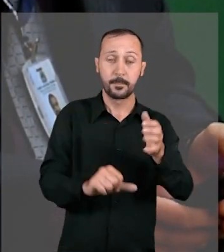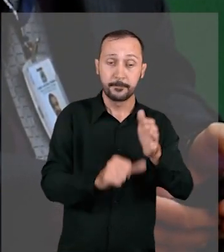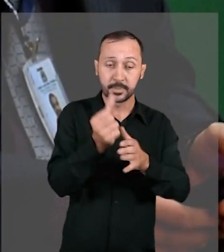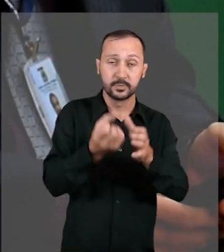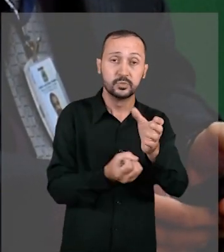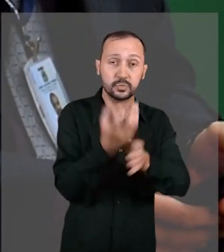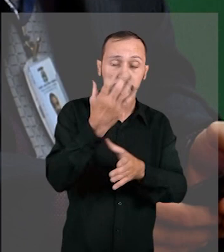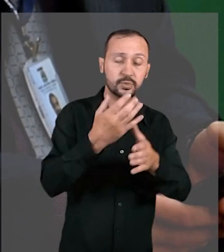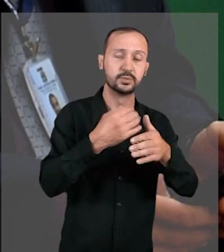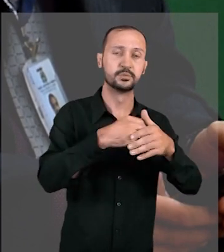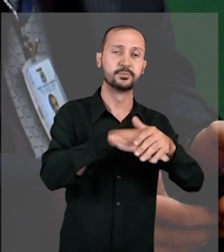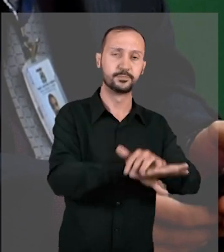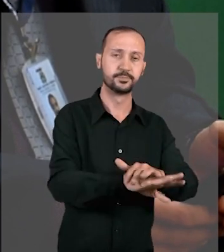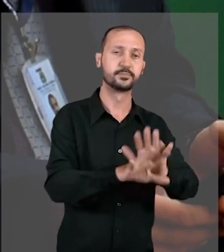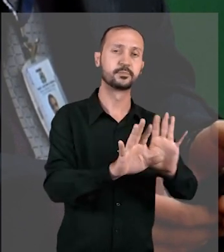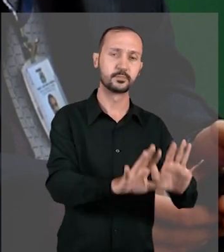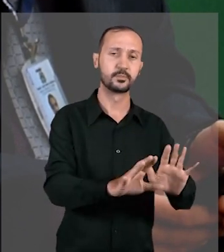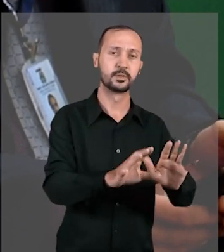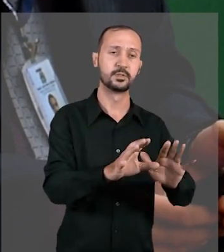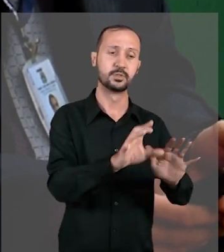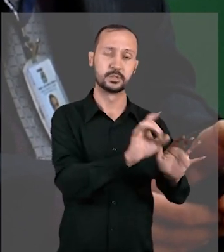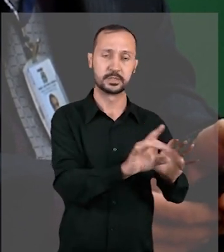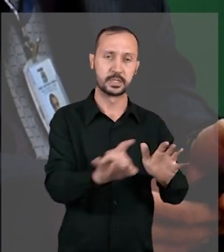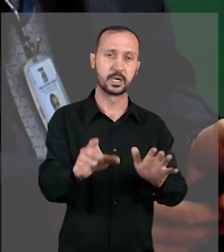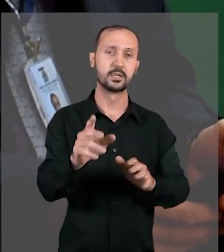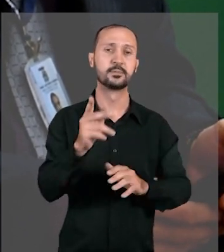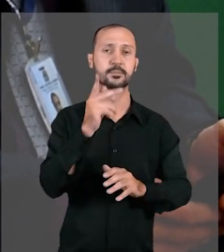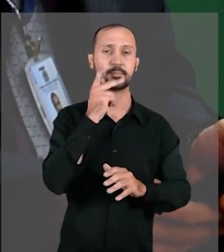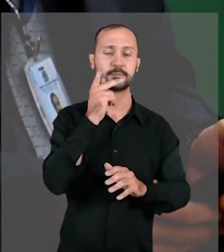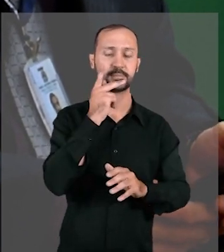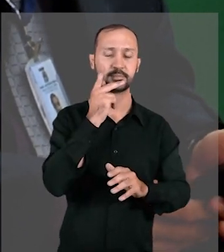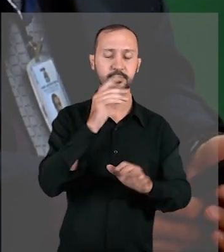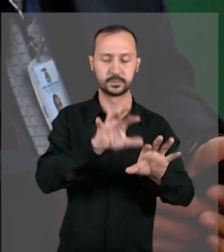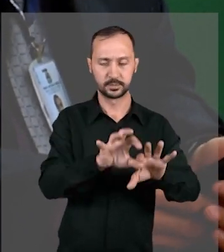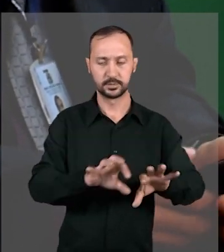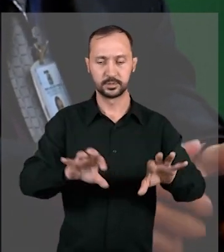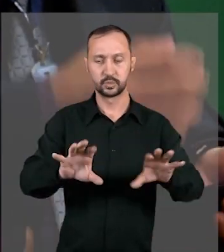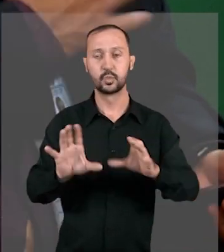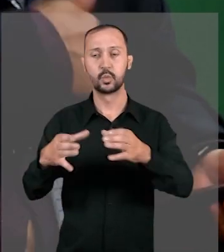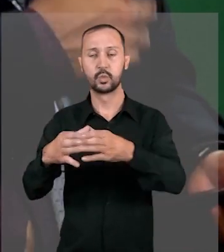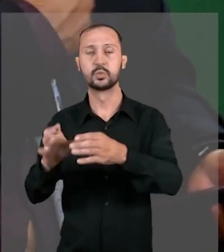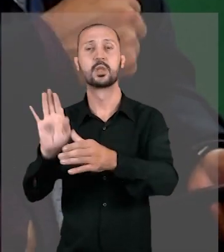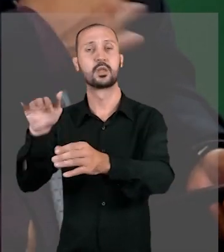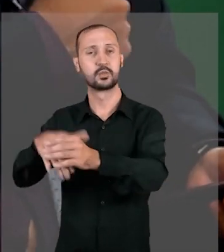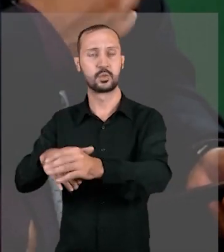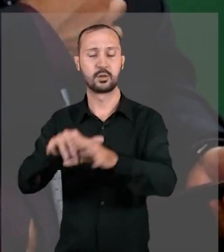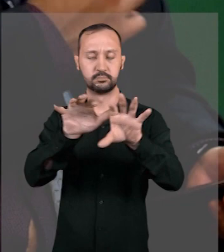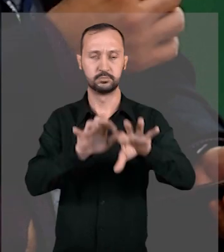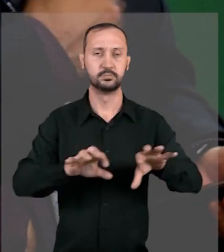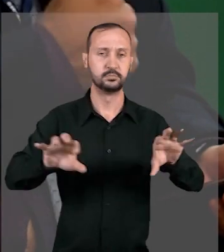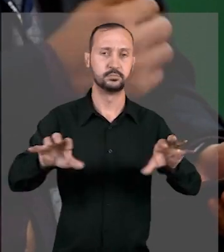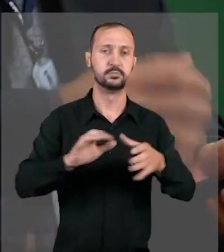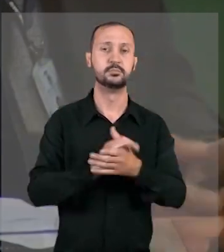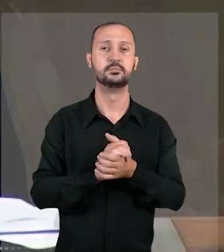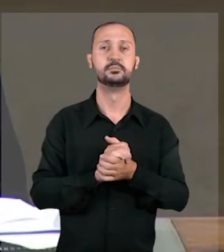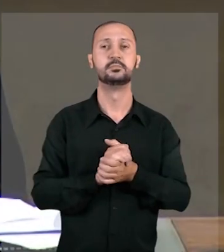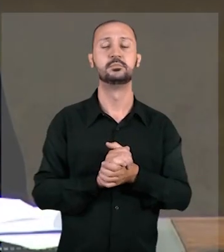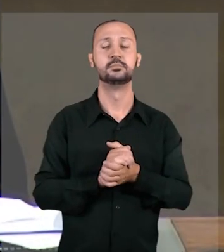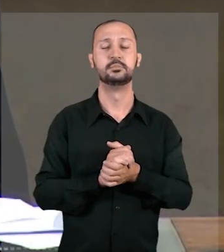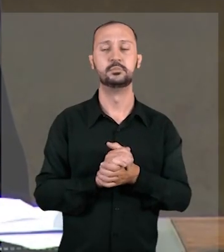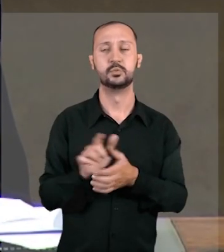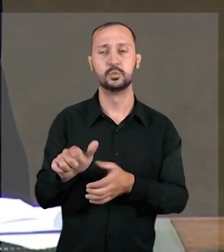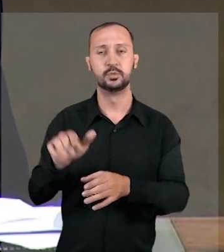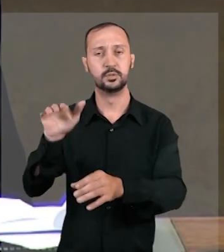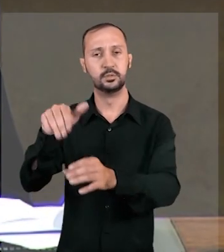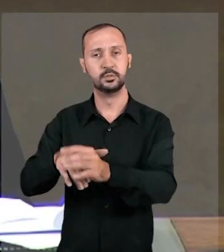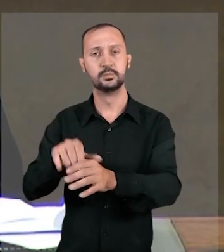fundo, vamos convencionar, o fundo partidário e o fundo eleitoral. O que eu estou chamando de fundo eleitoral é